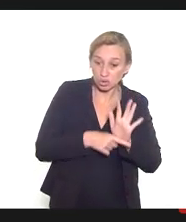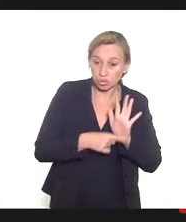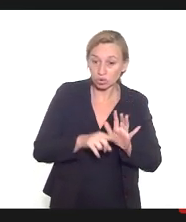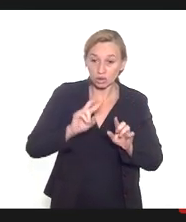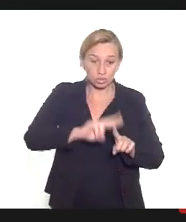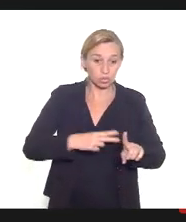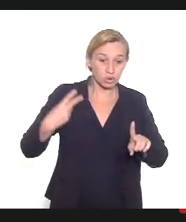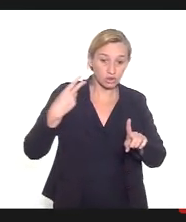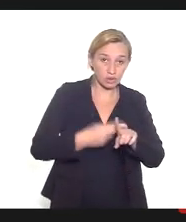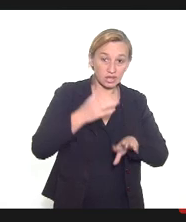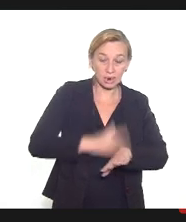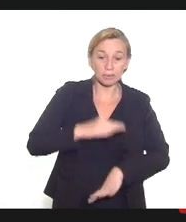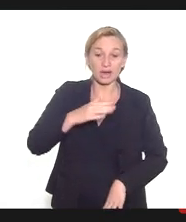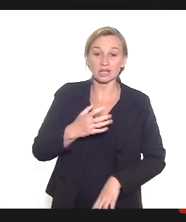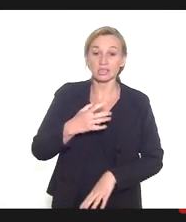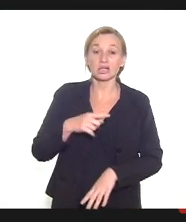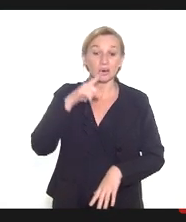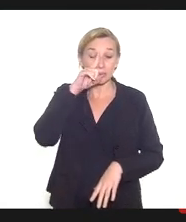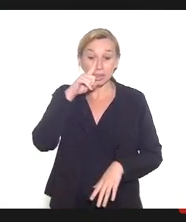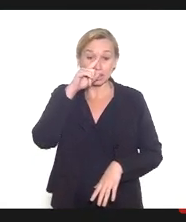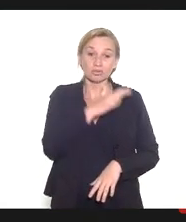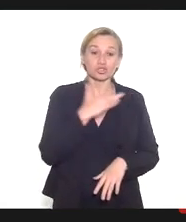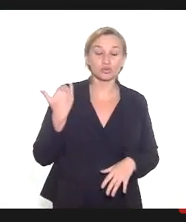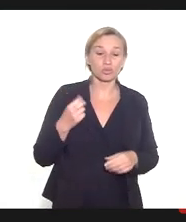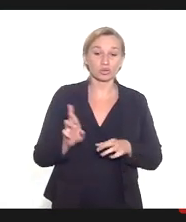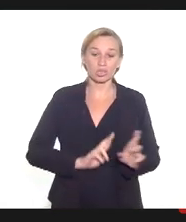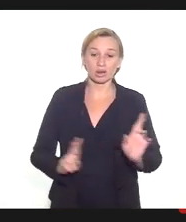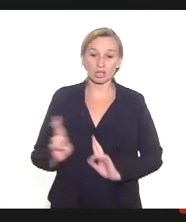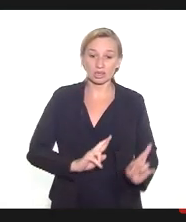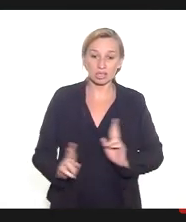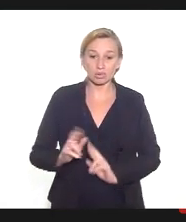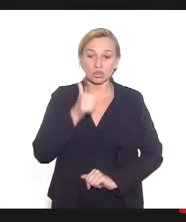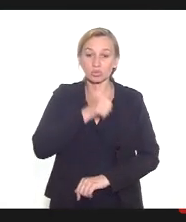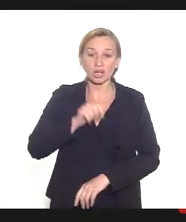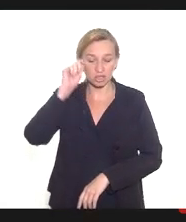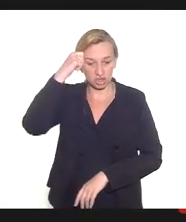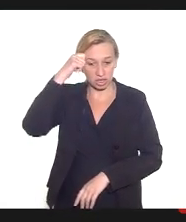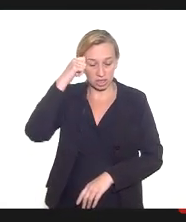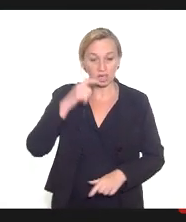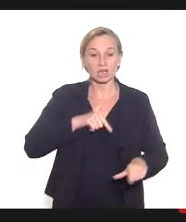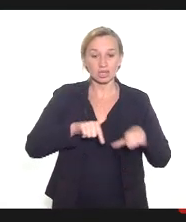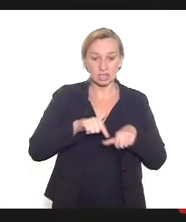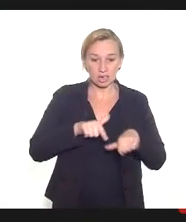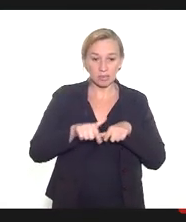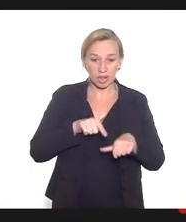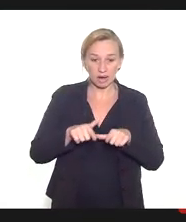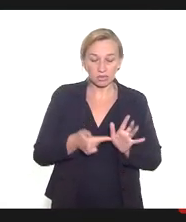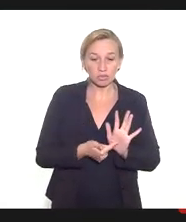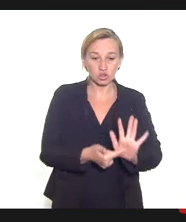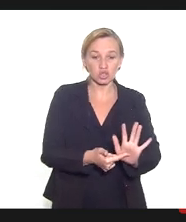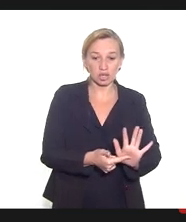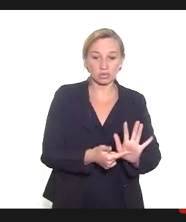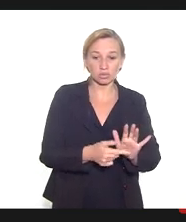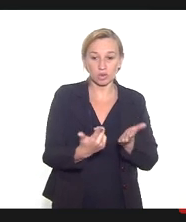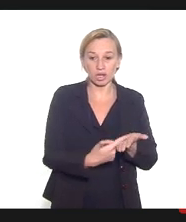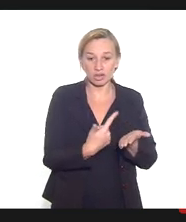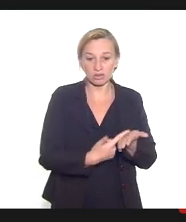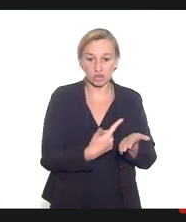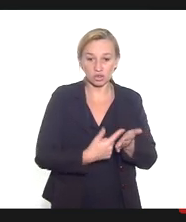duas vezes maior o risco de morte em relação às mulheres negras esse trabalho publicado na revista de